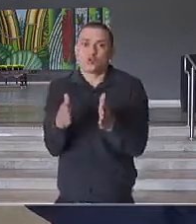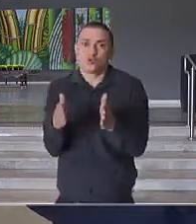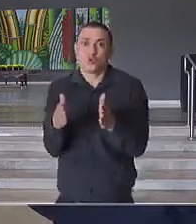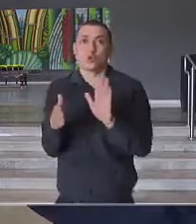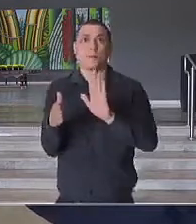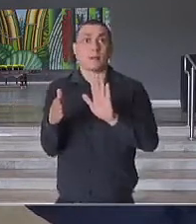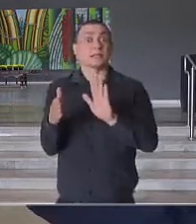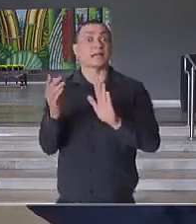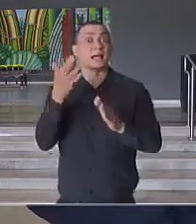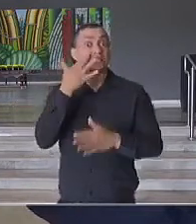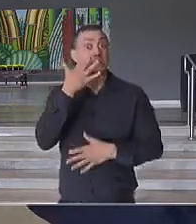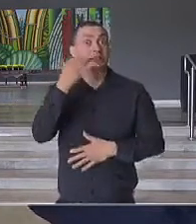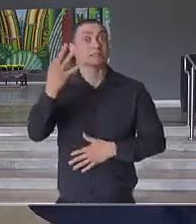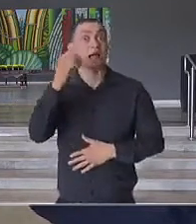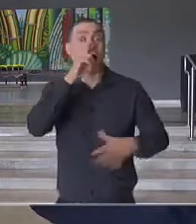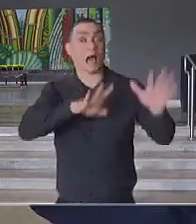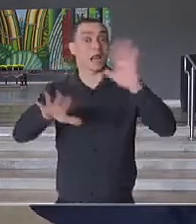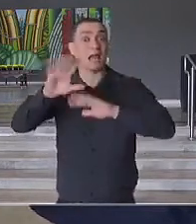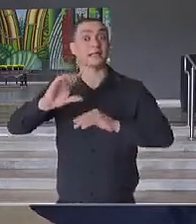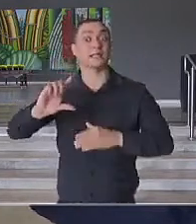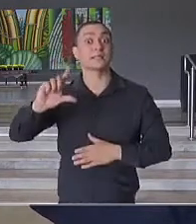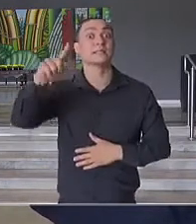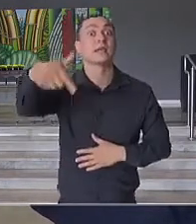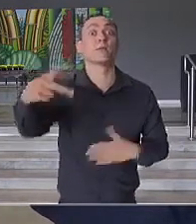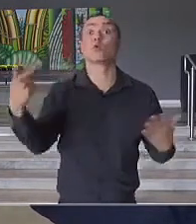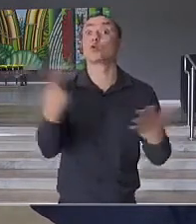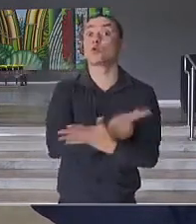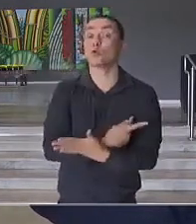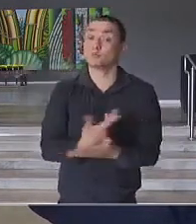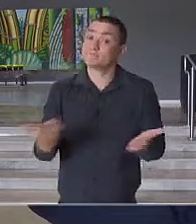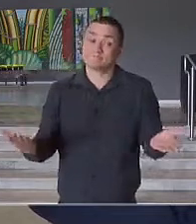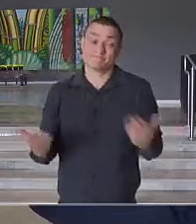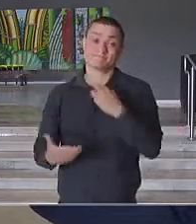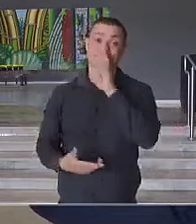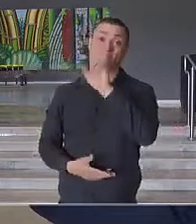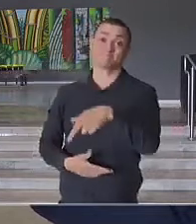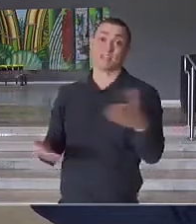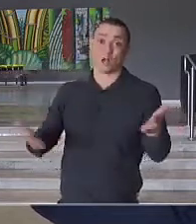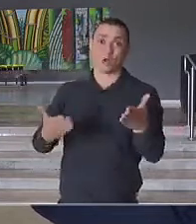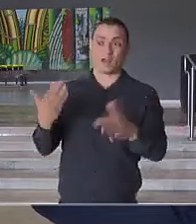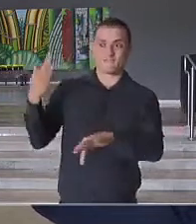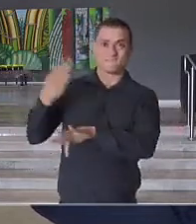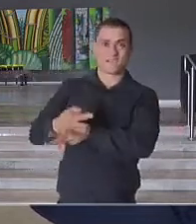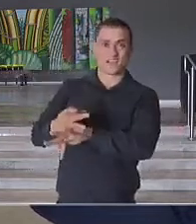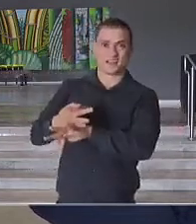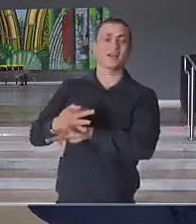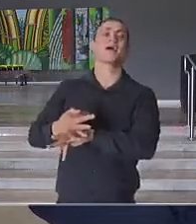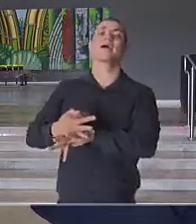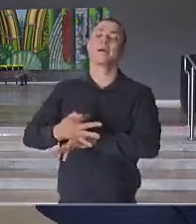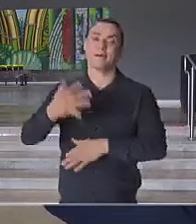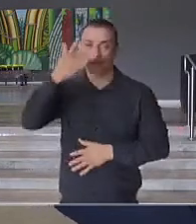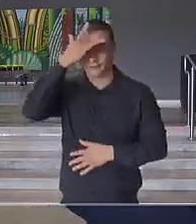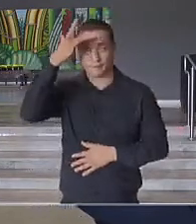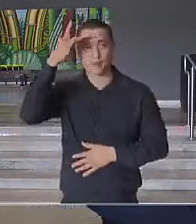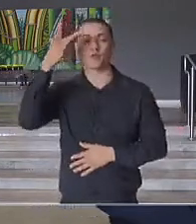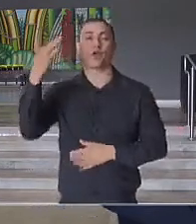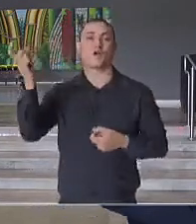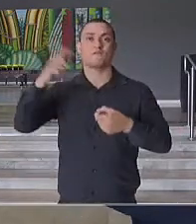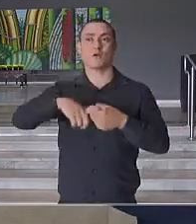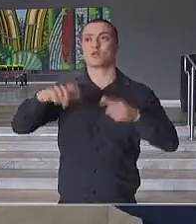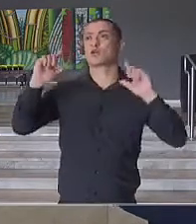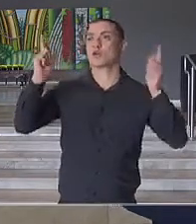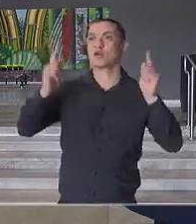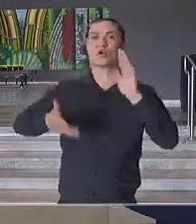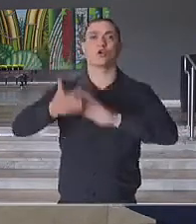medida de alerta para o que podia acontecer depois. E agora nós temos o período de férias e aí as atividades